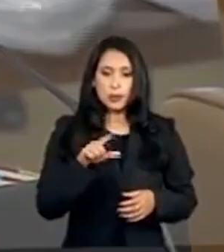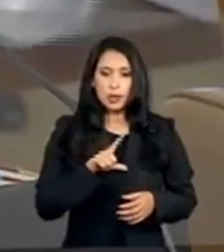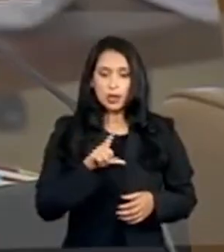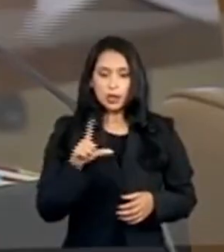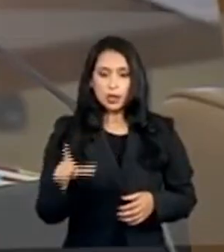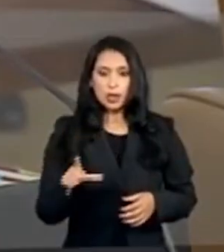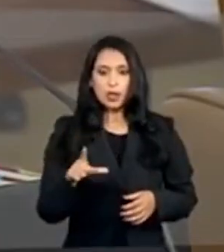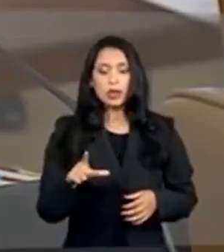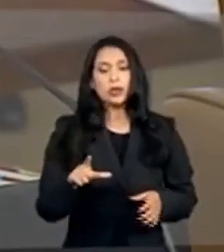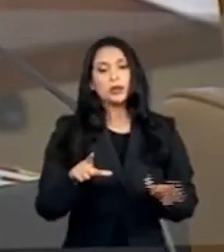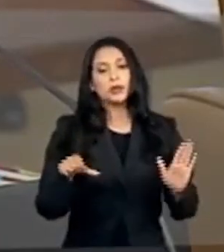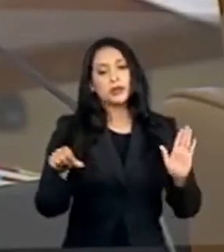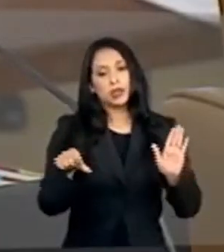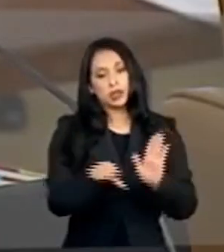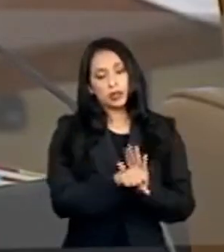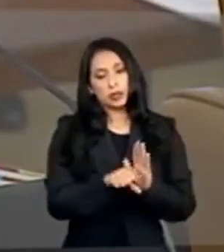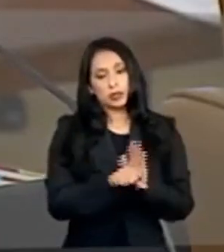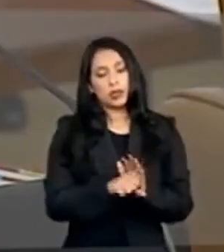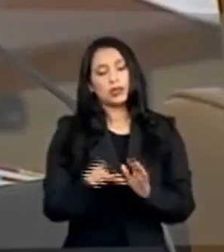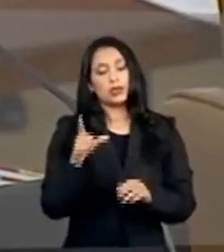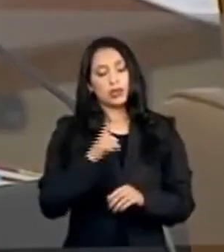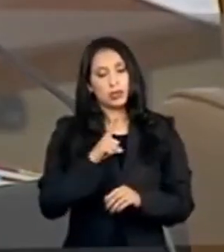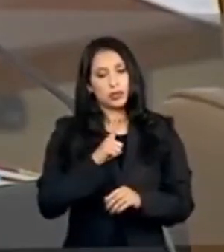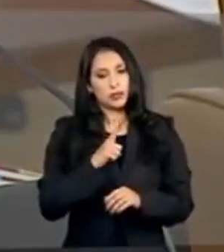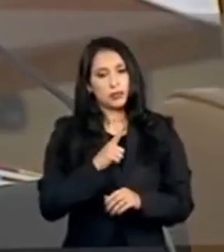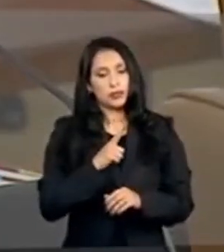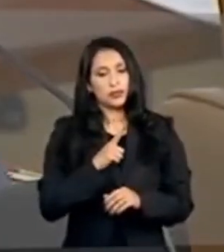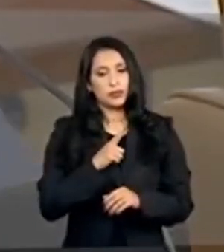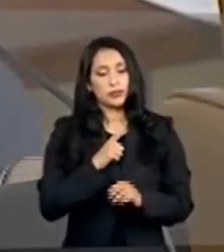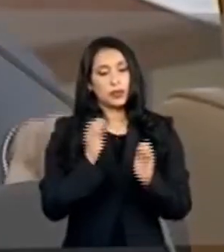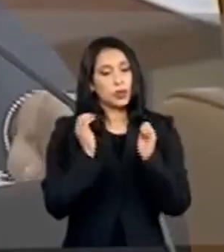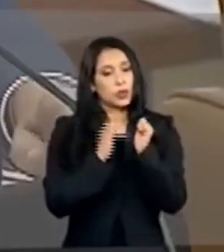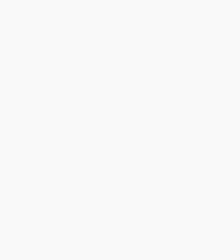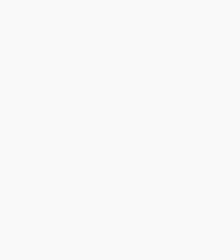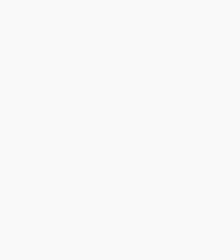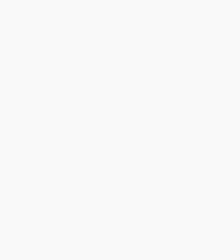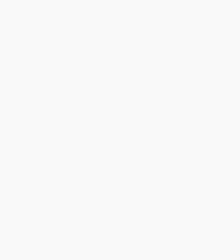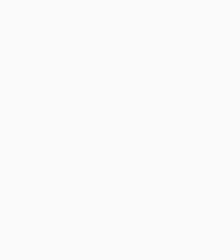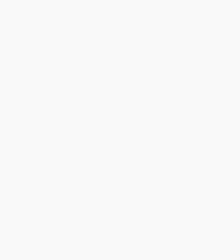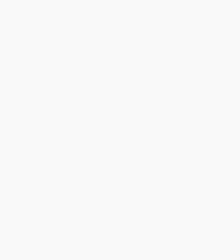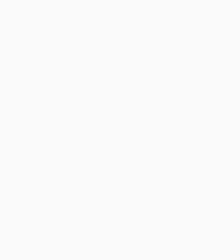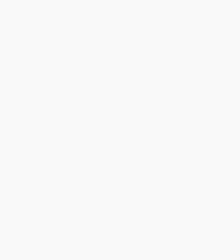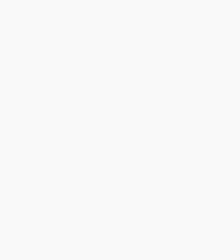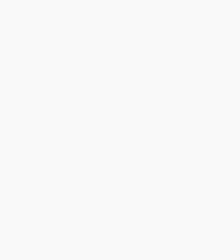fins criminais que deverão manter o sigilo dos dados.